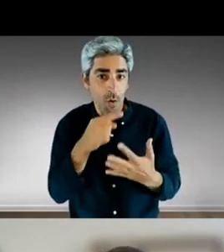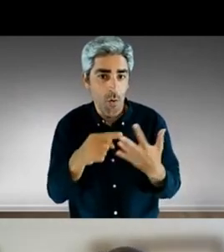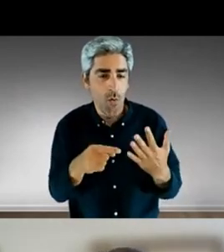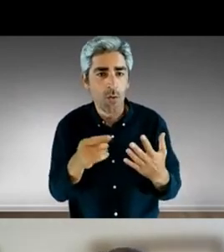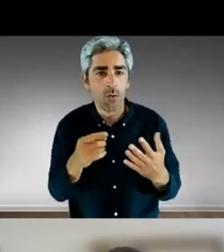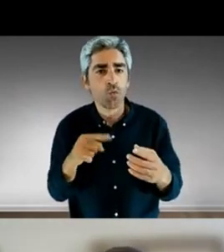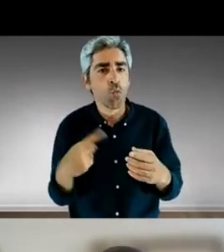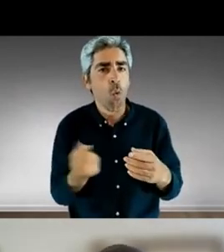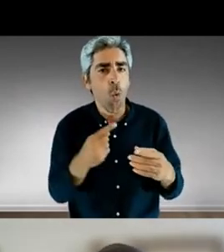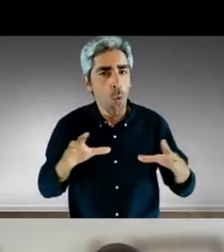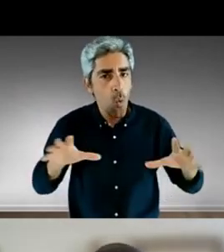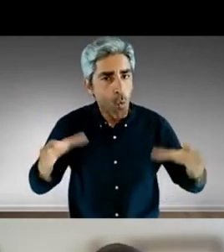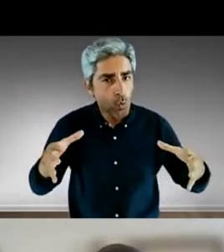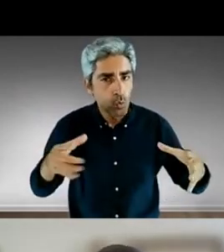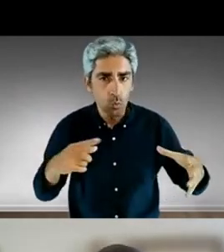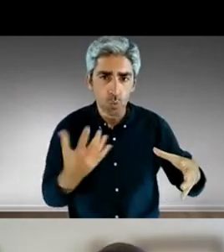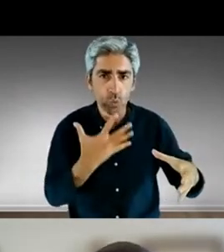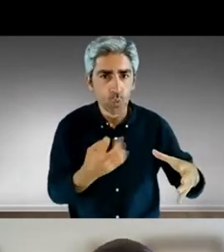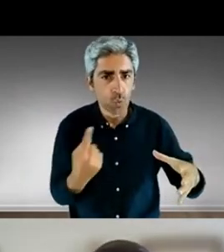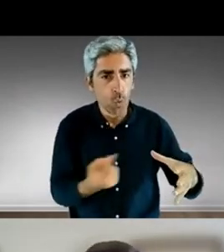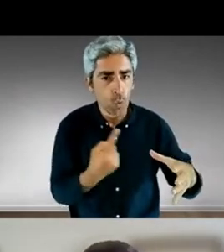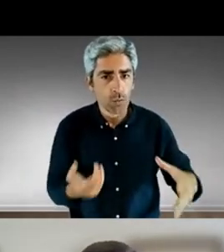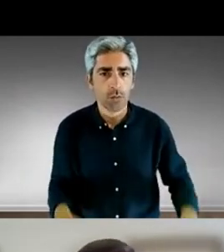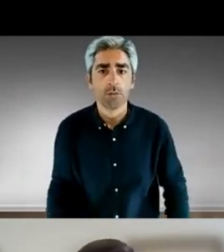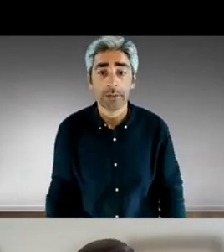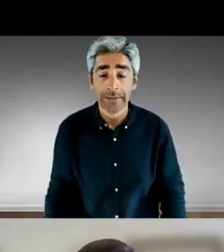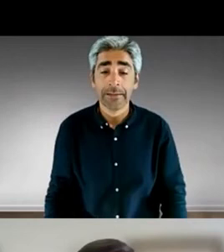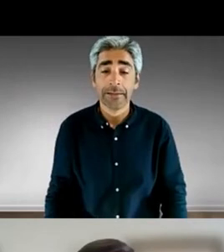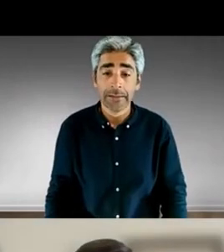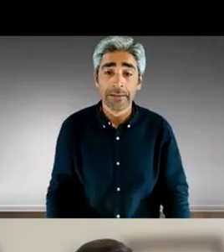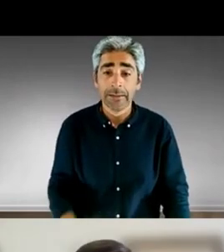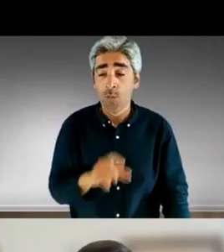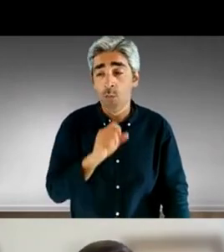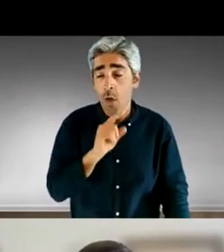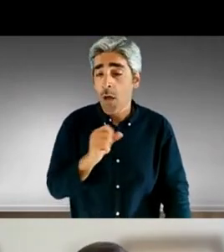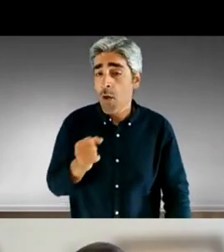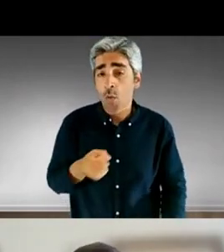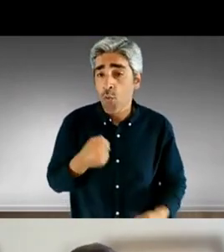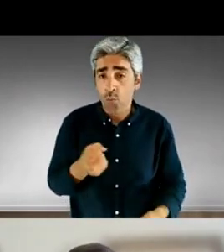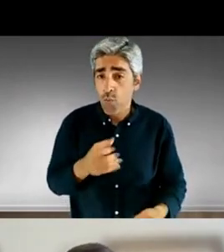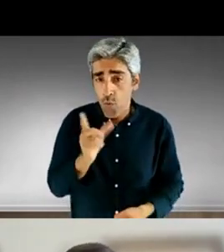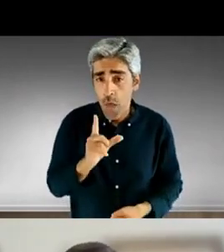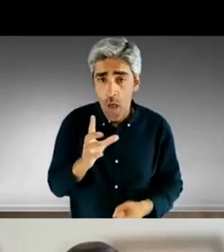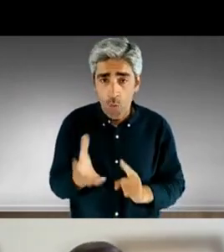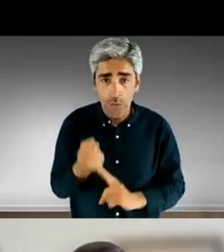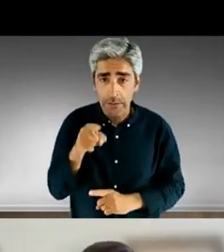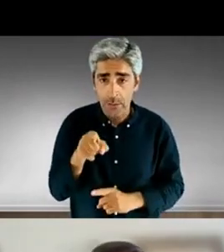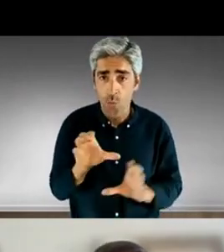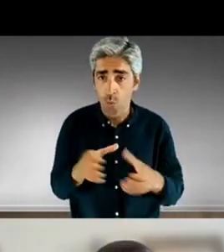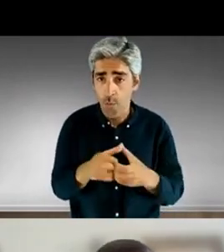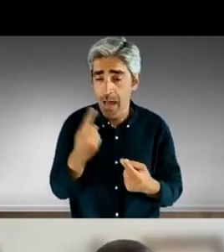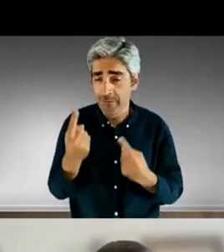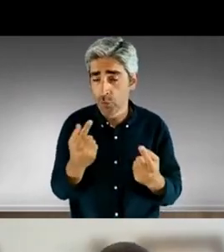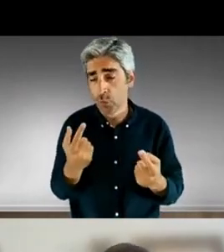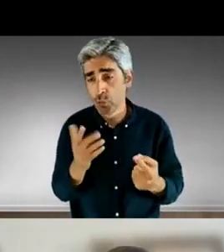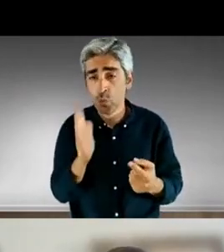de todos pelo todo. Isso pode não ser possível num grupo, não é? E realmente às vezes não depende tanto